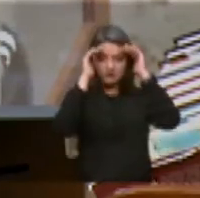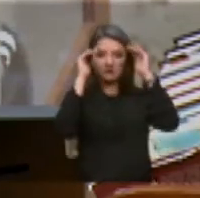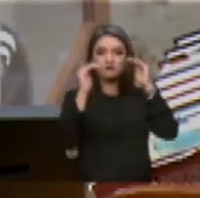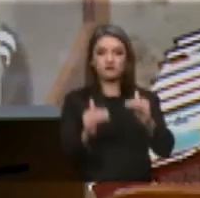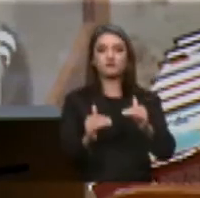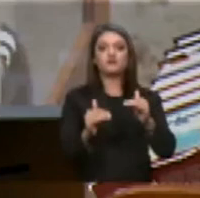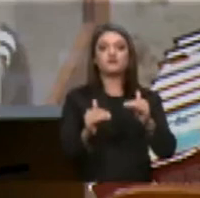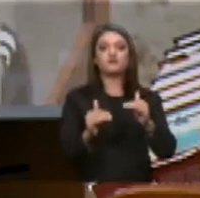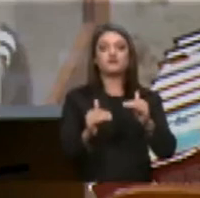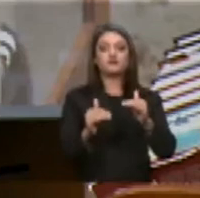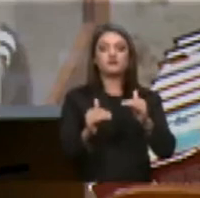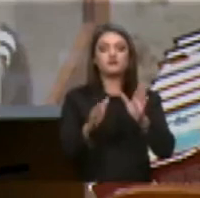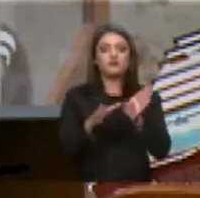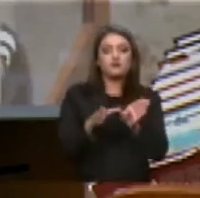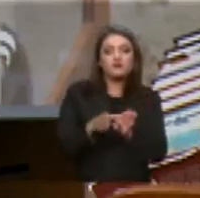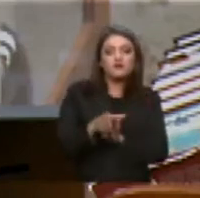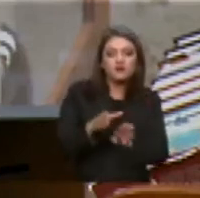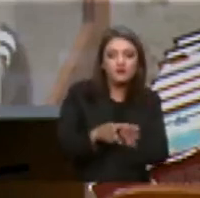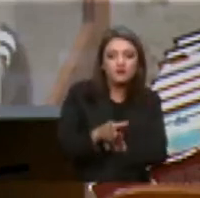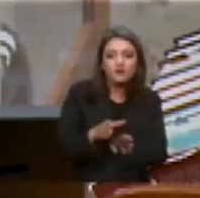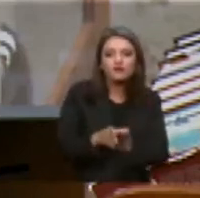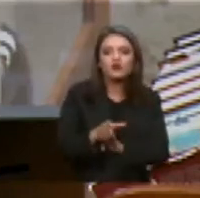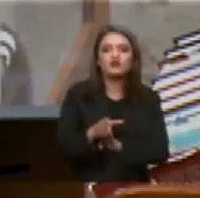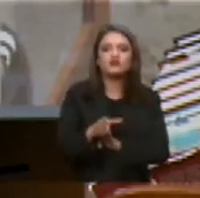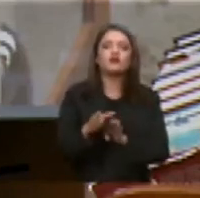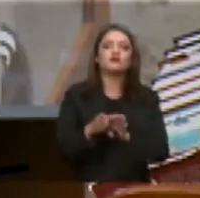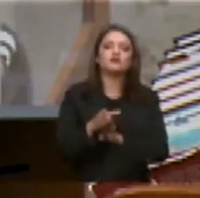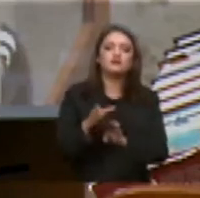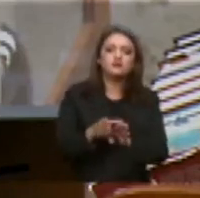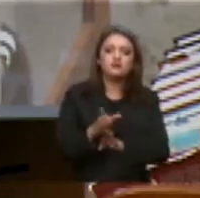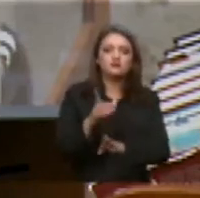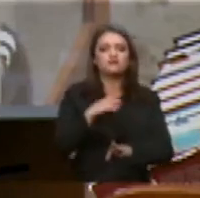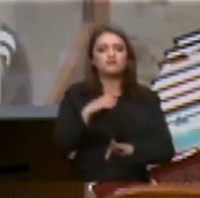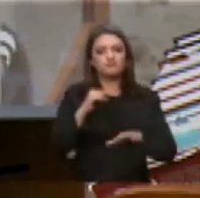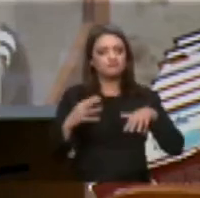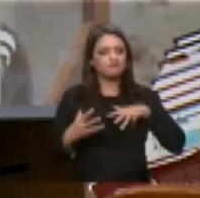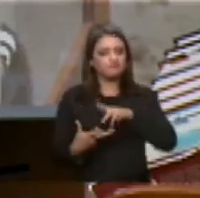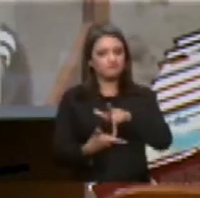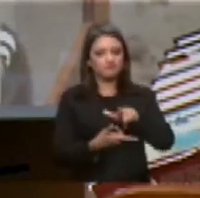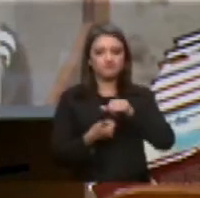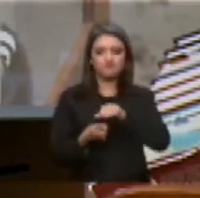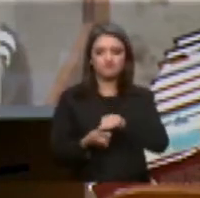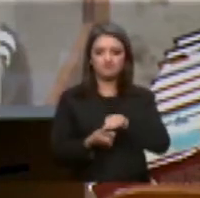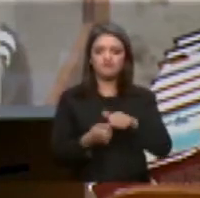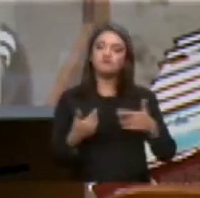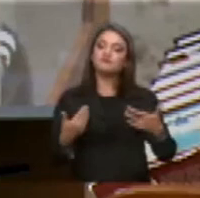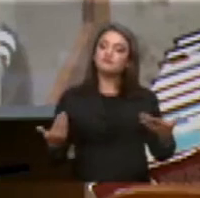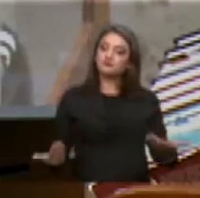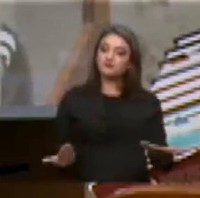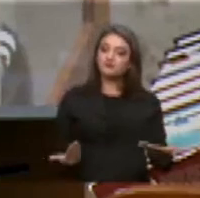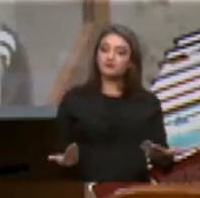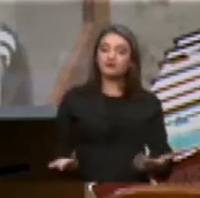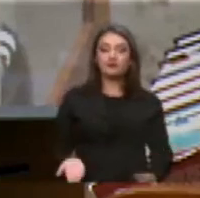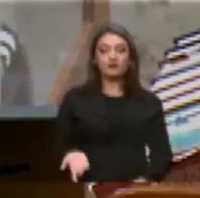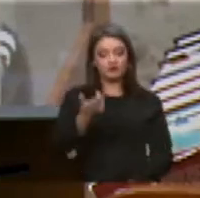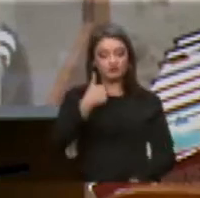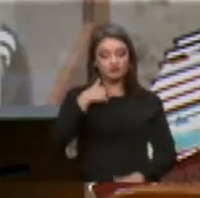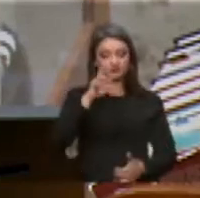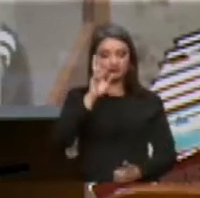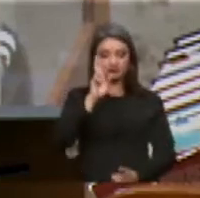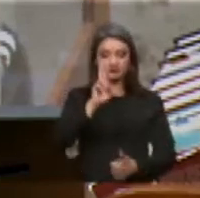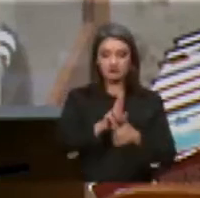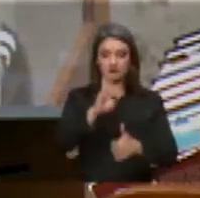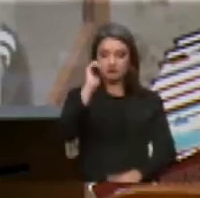orientação daquele órgão que alcança a comunidade planetária. Dessa forma, este Procurador-Geral